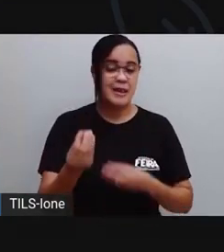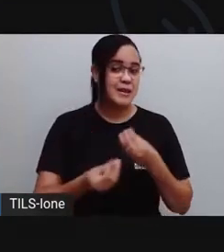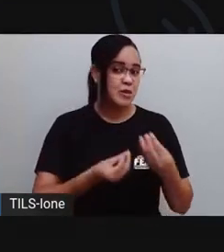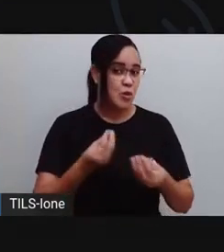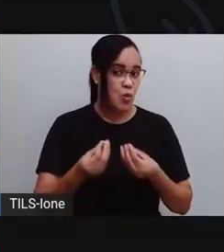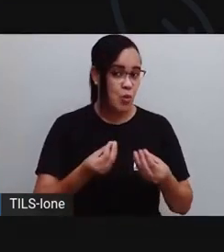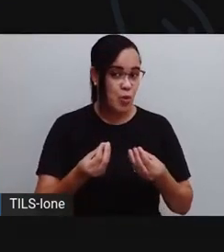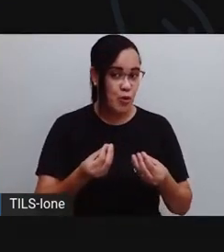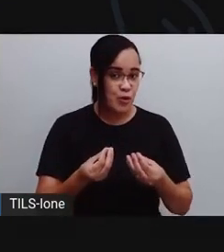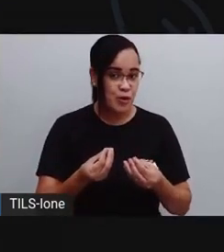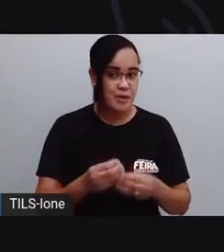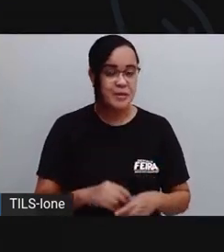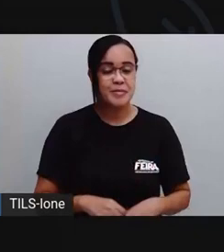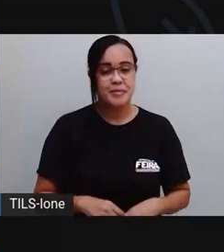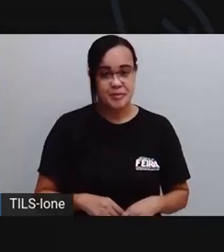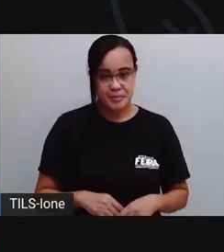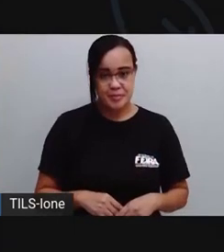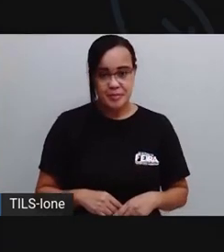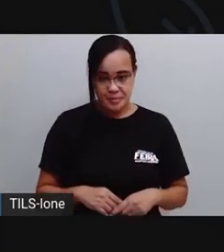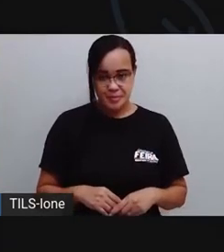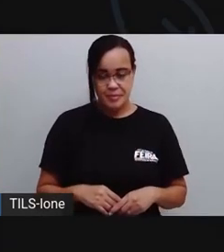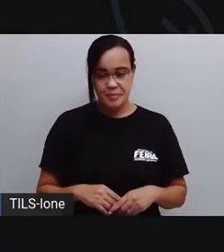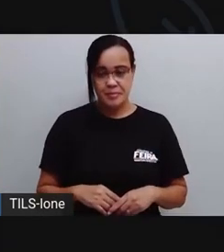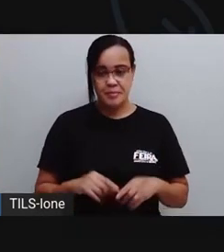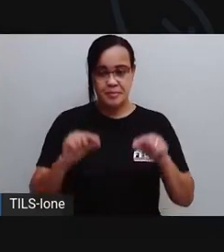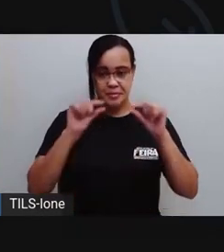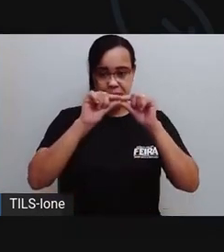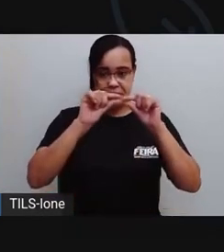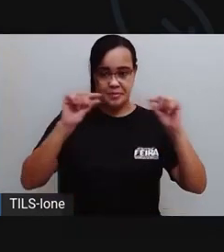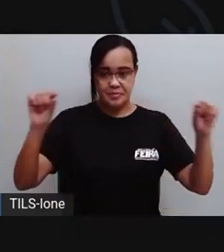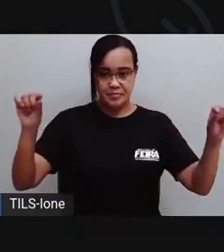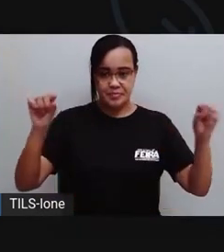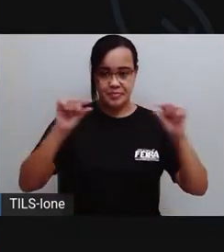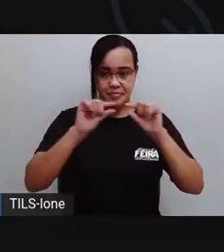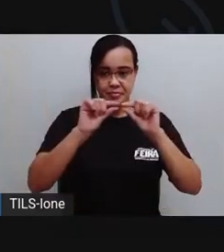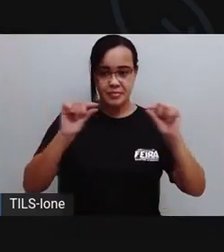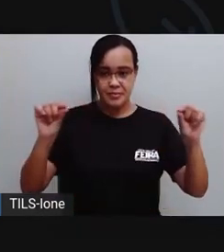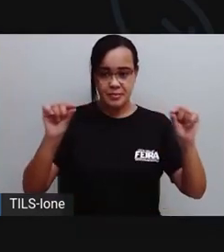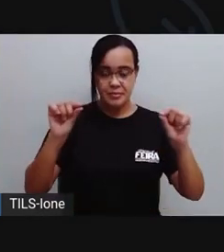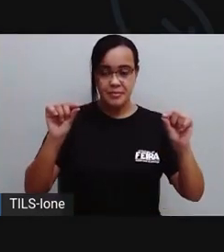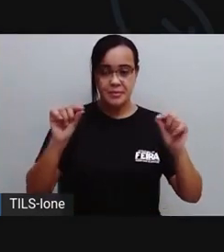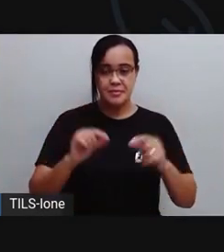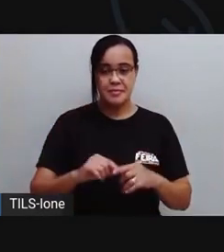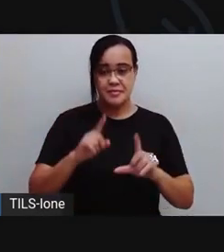vai fazer uma linha no meio da letra K.